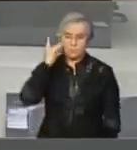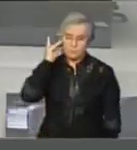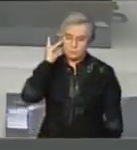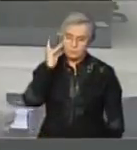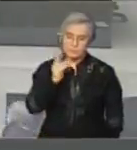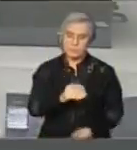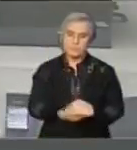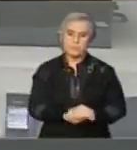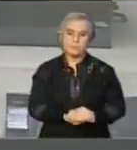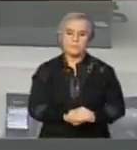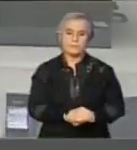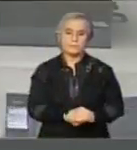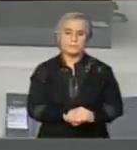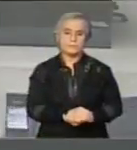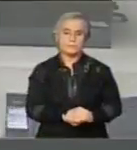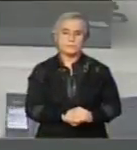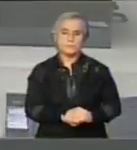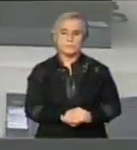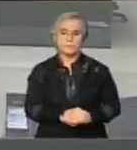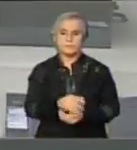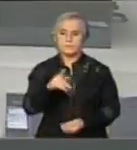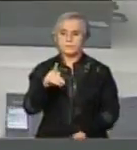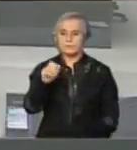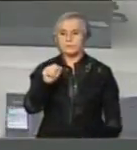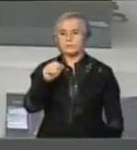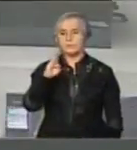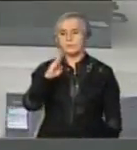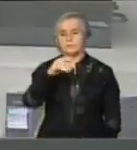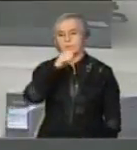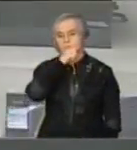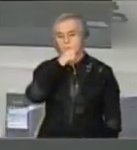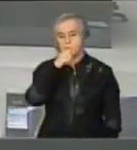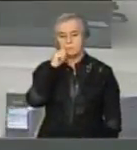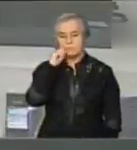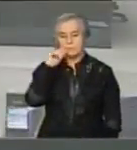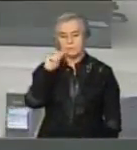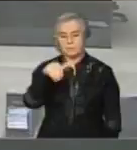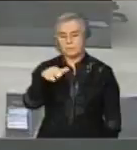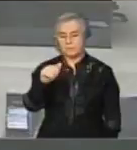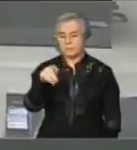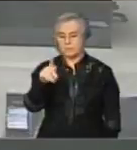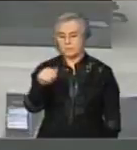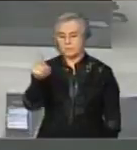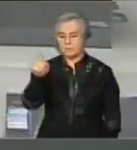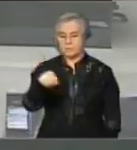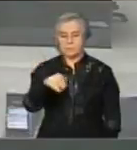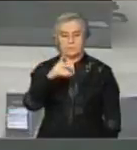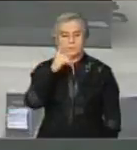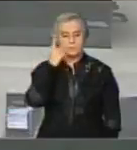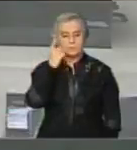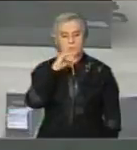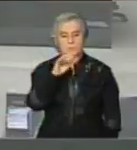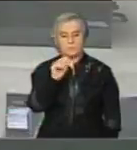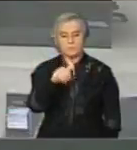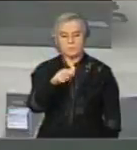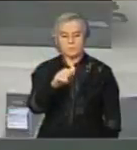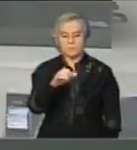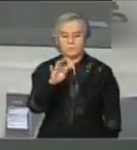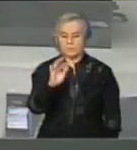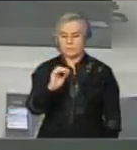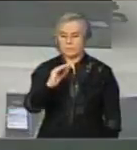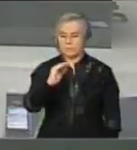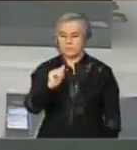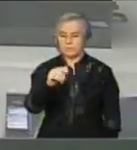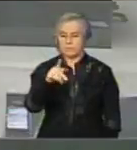Será atendido, nobre deputado, pelo PSB do Amapá, nobre deputada Janete Capiberibe.